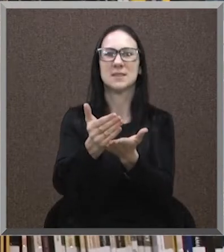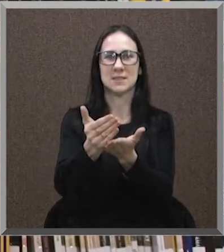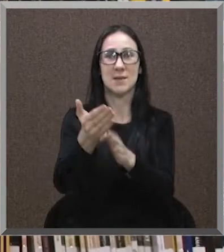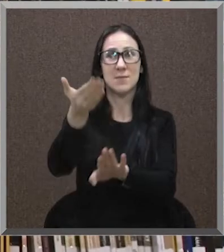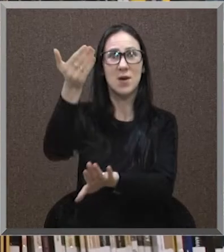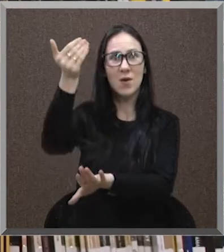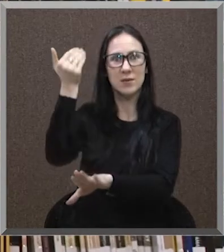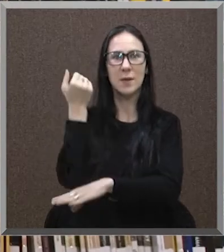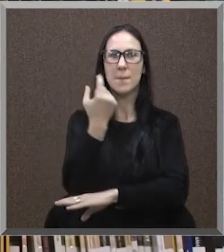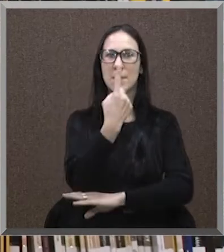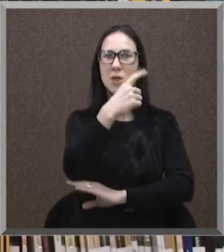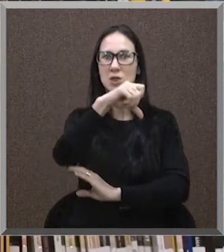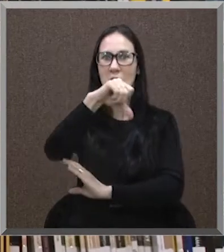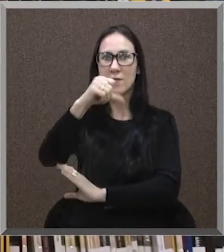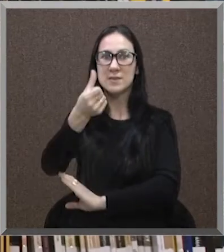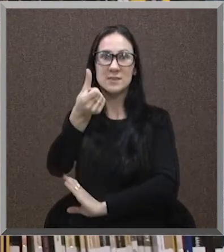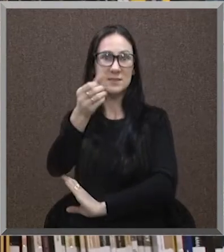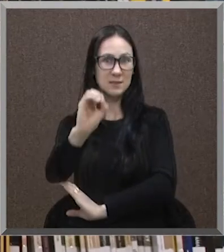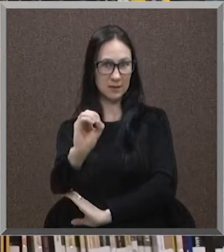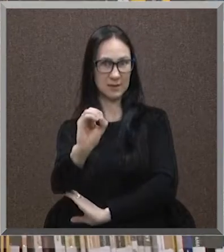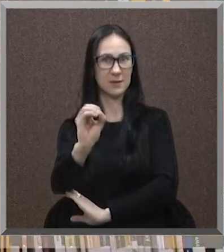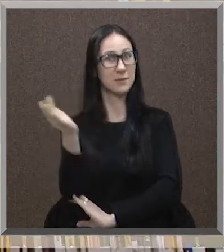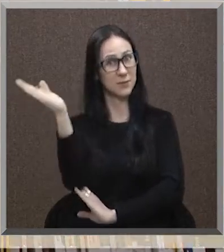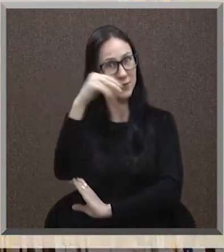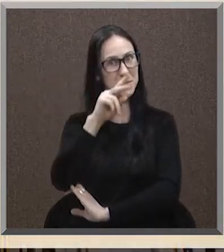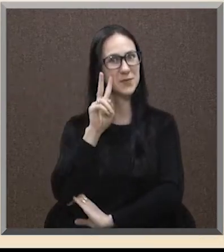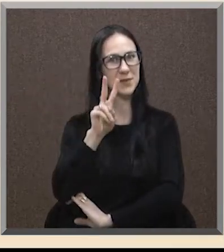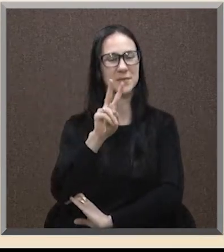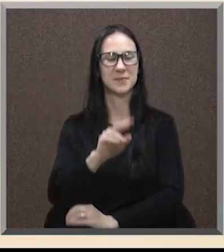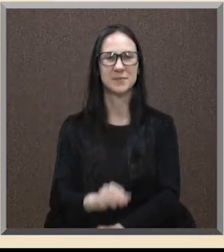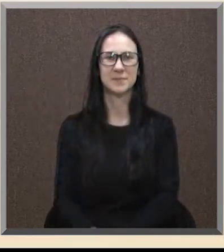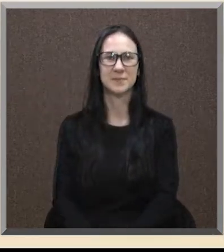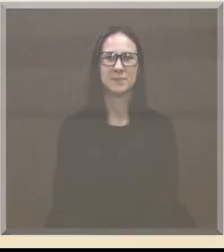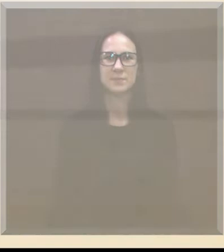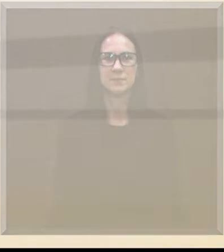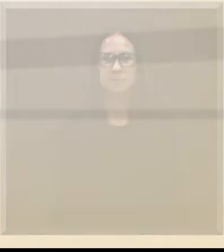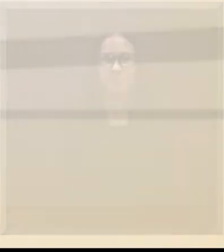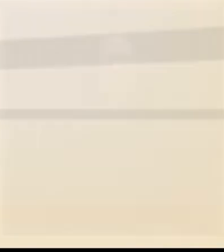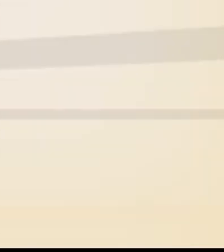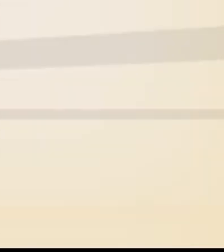na década de 1960. Bora ver!